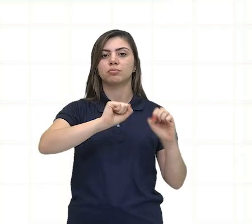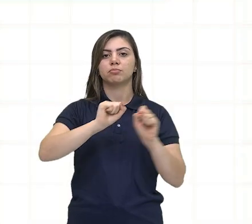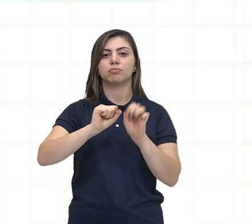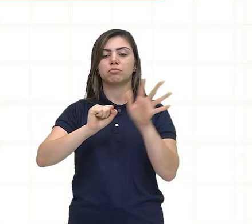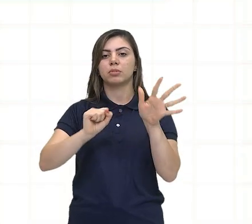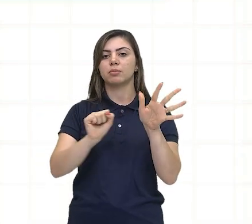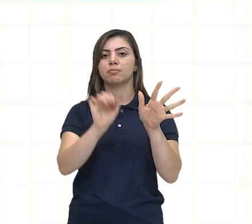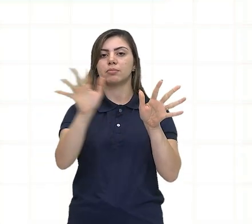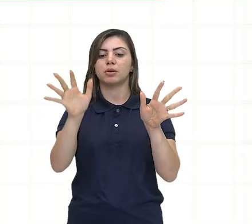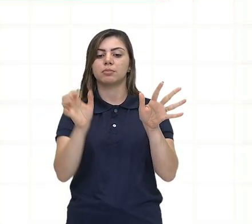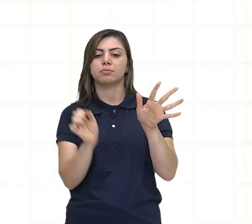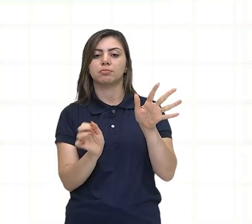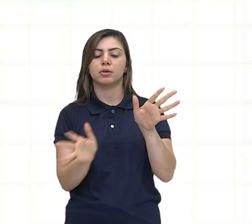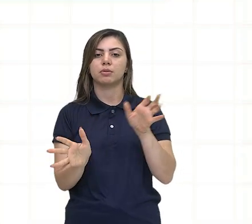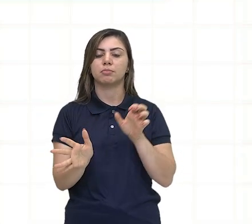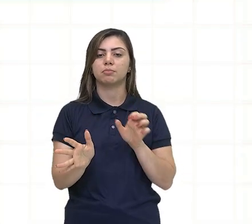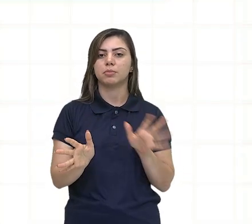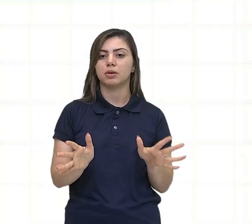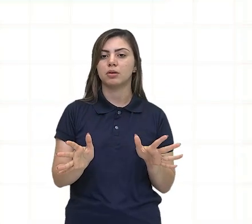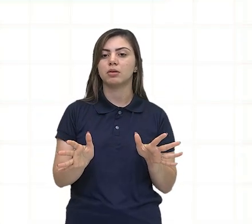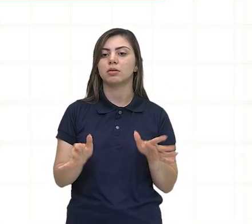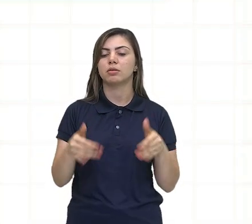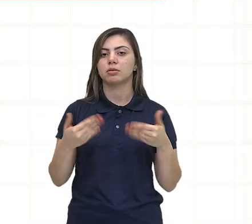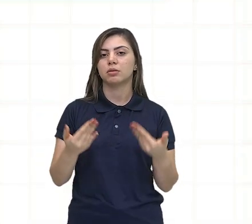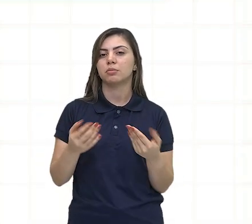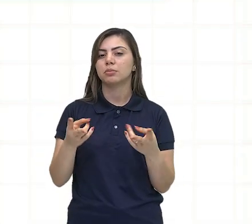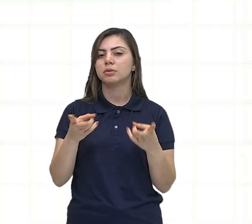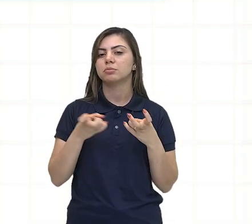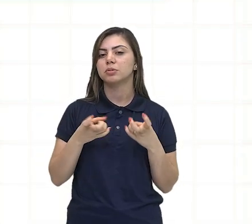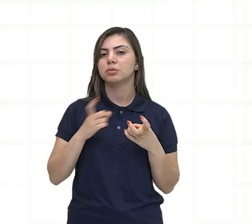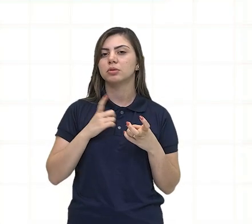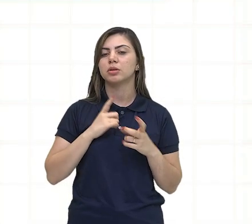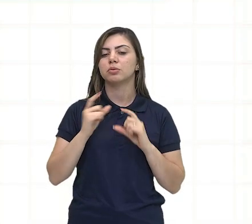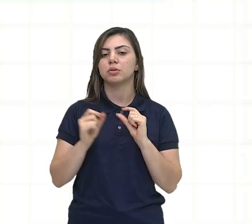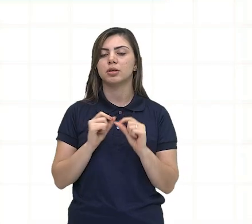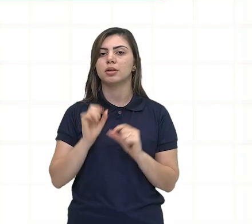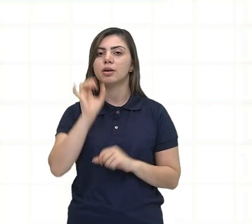norte-noroeste. Esses pontos de orientação,